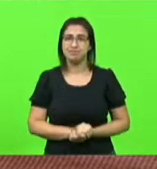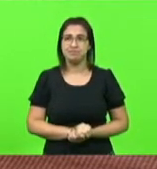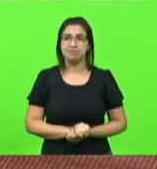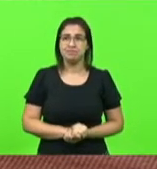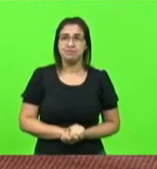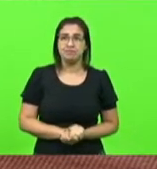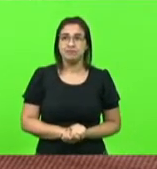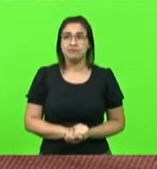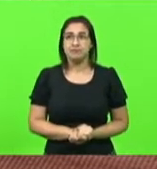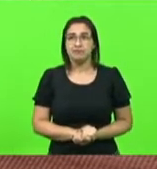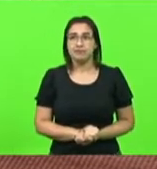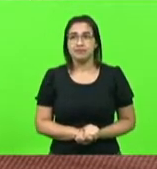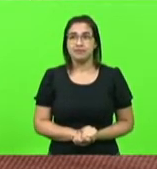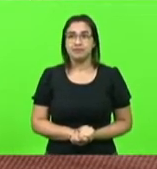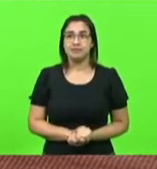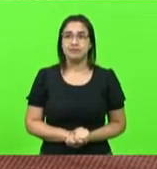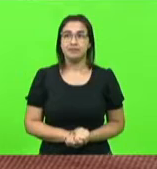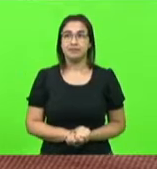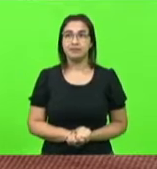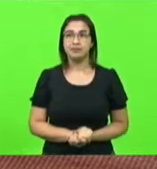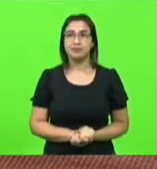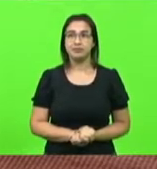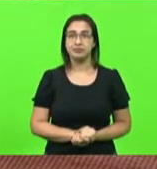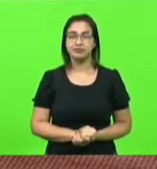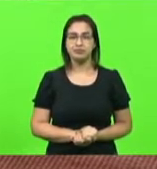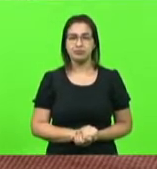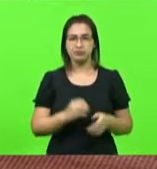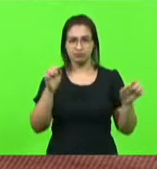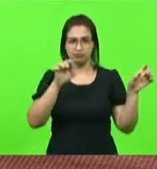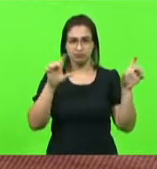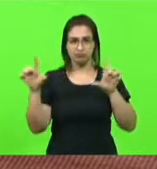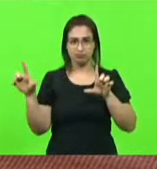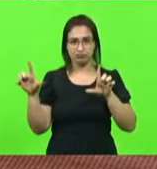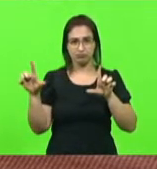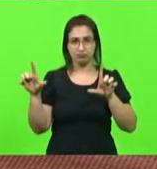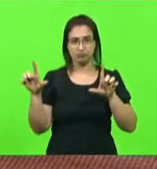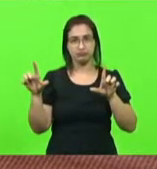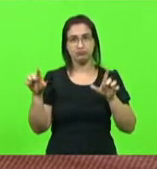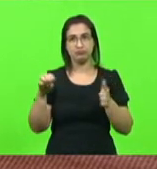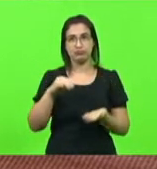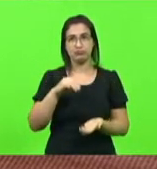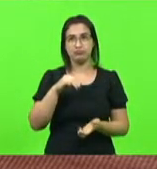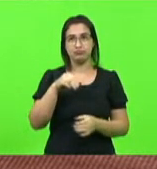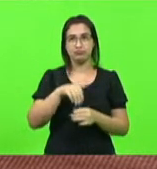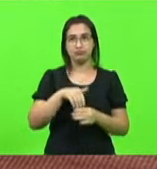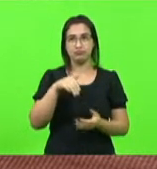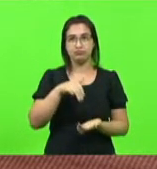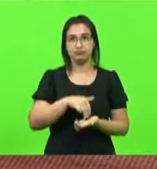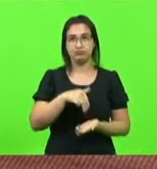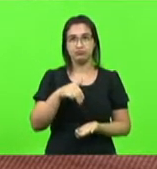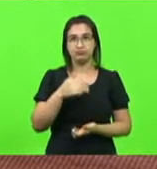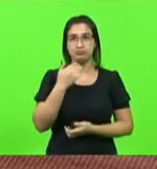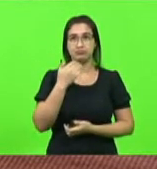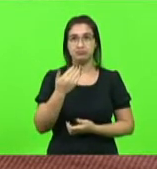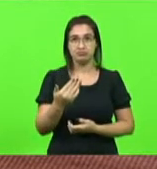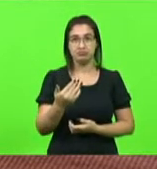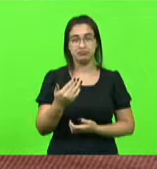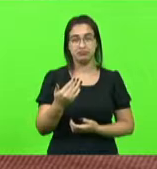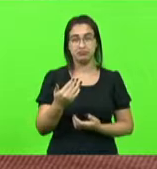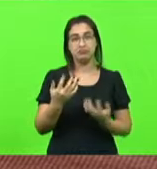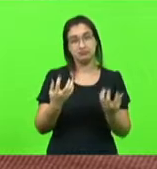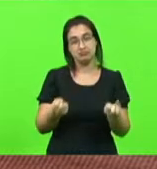Presidente. Sim, deputado Jessé. Pode abrir o painel para votação dessa moção, presidente, por favor. Atendendo ao requerimento de Vossa Excelência, posso